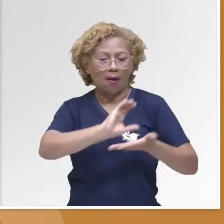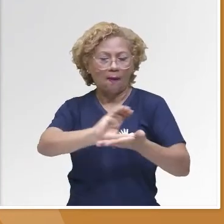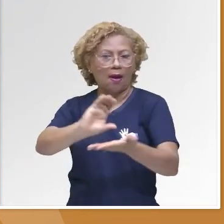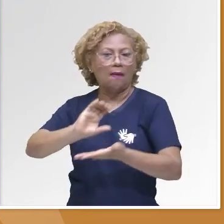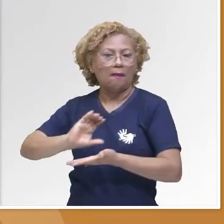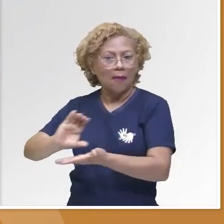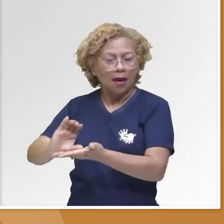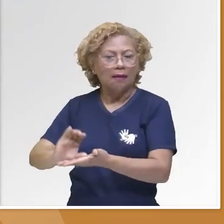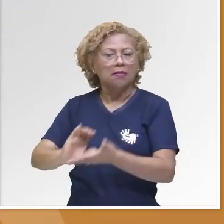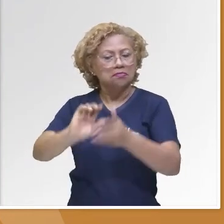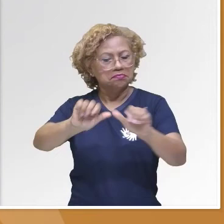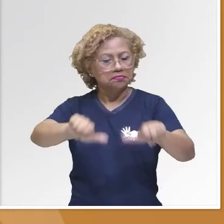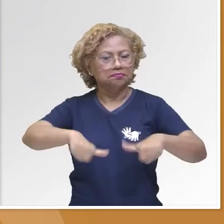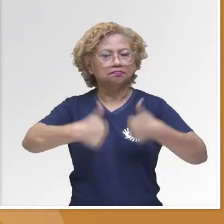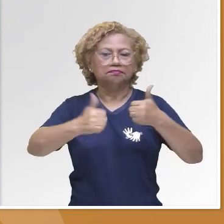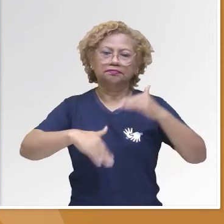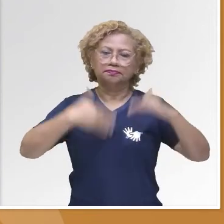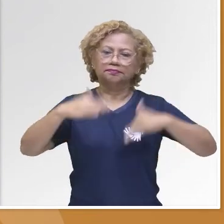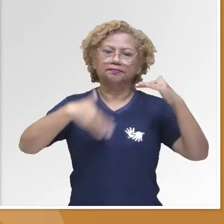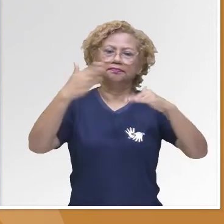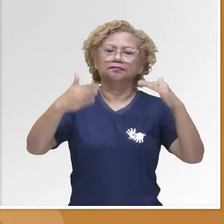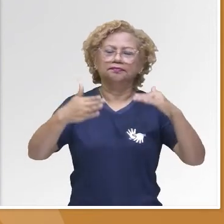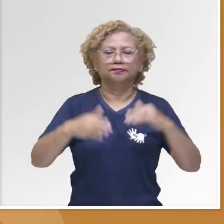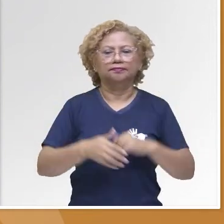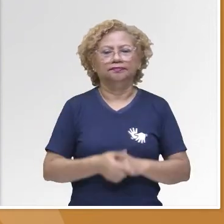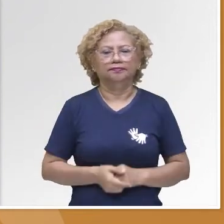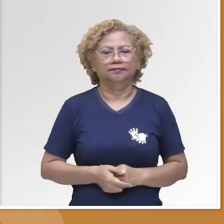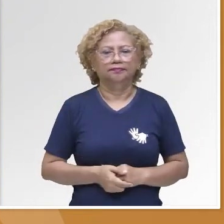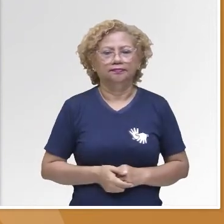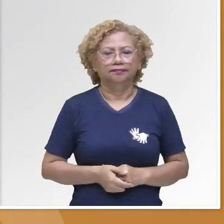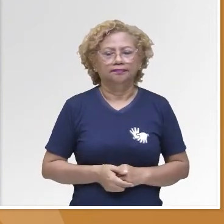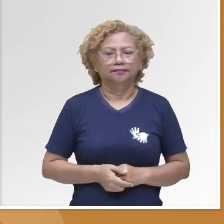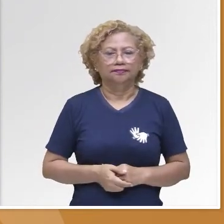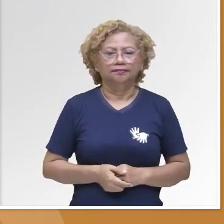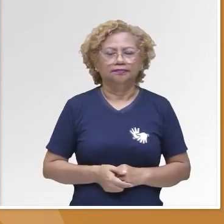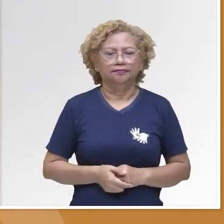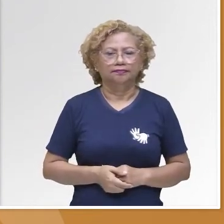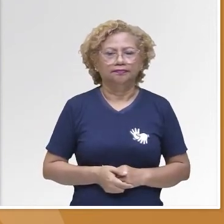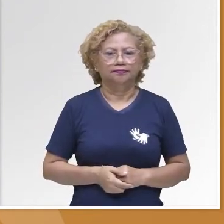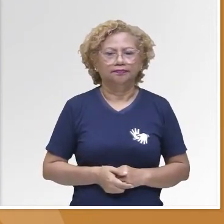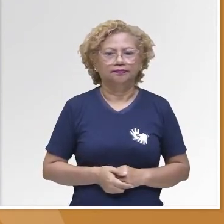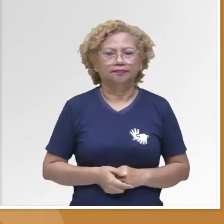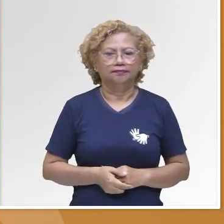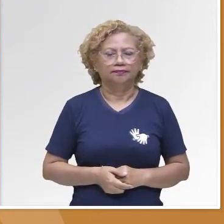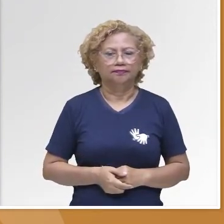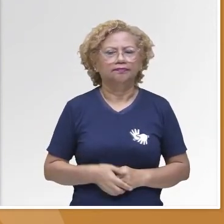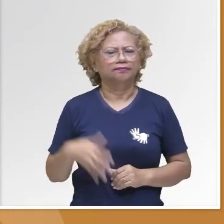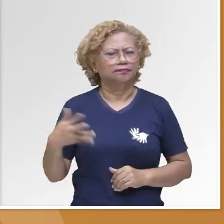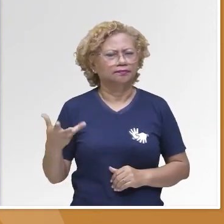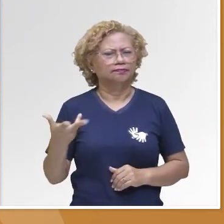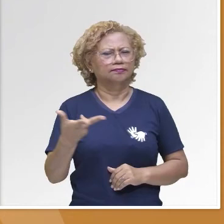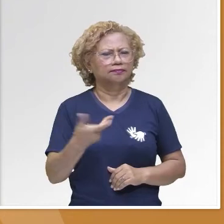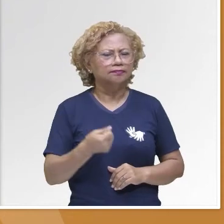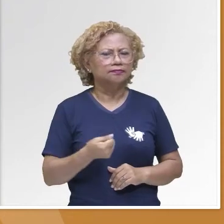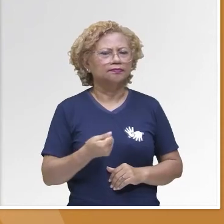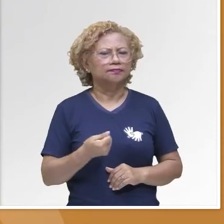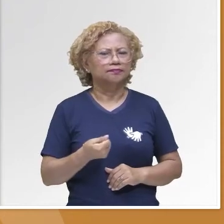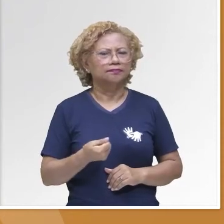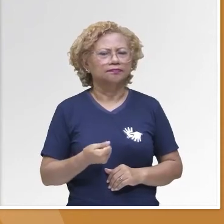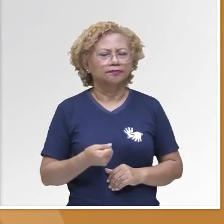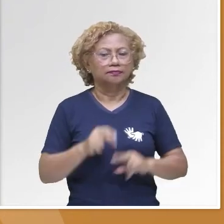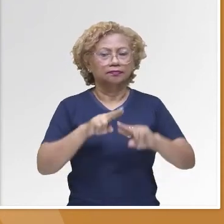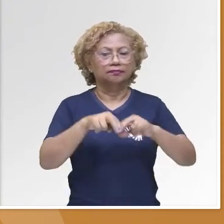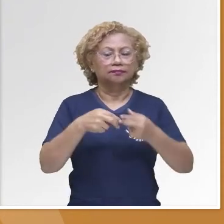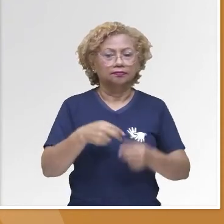chegar, né, a se desenvolver num período relativamente agressivo, né? Daí o nome tigre